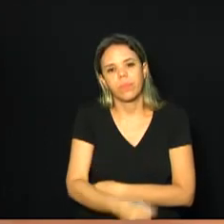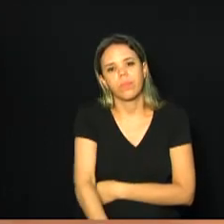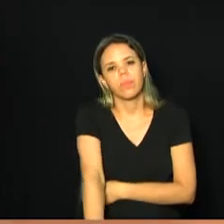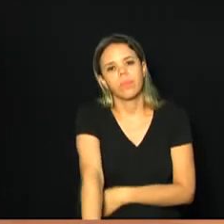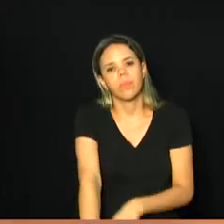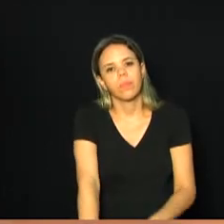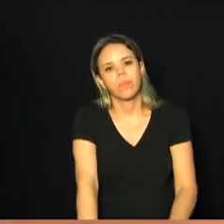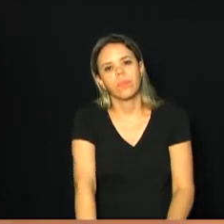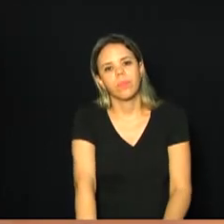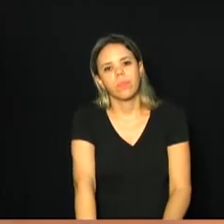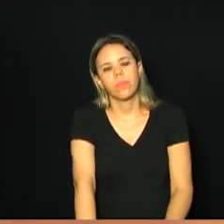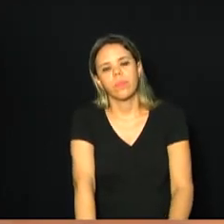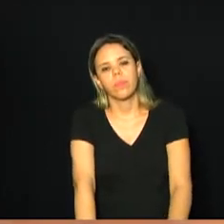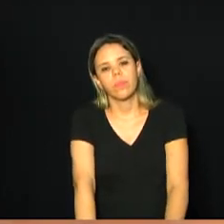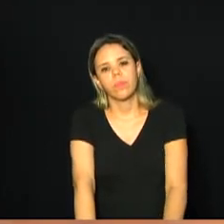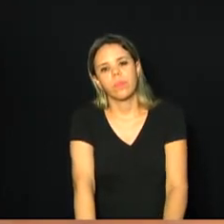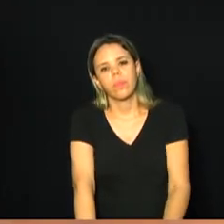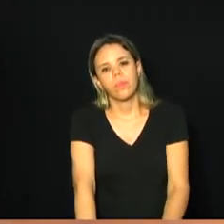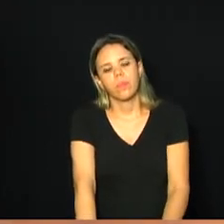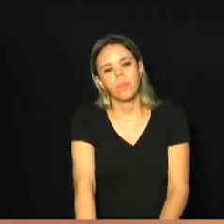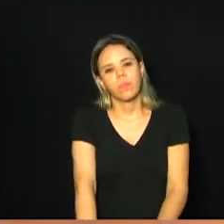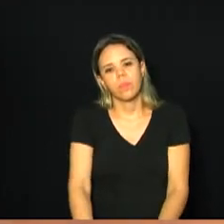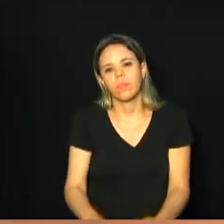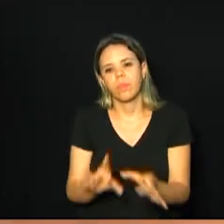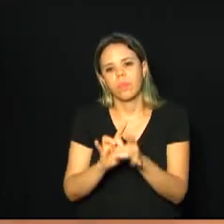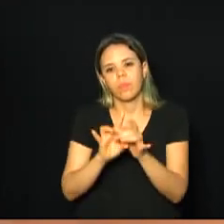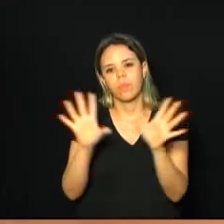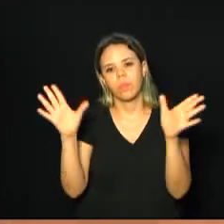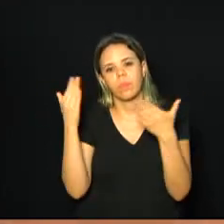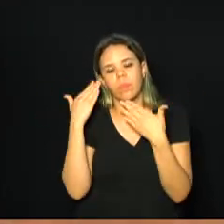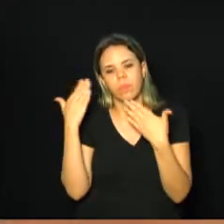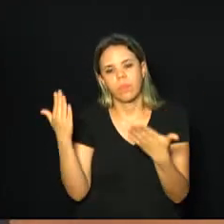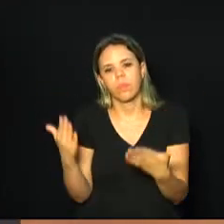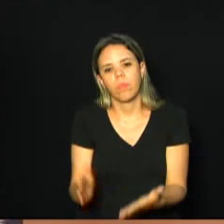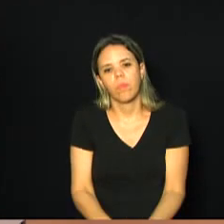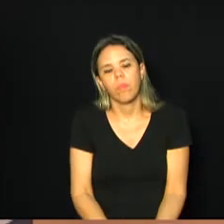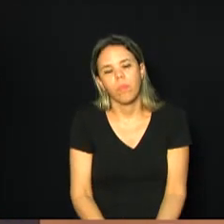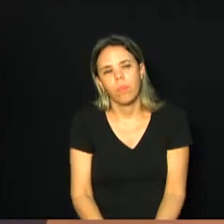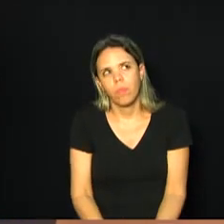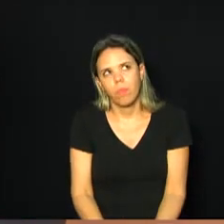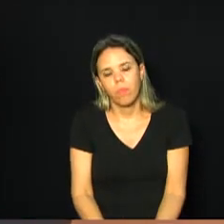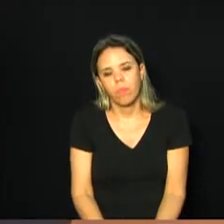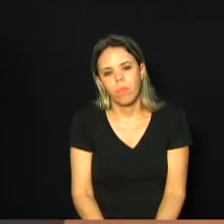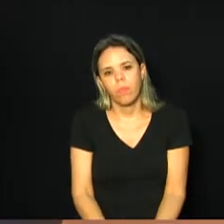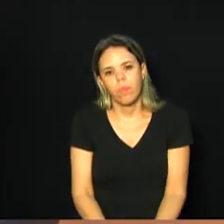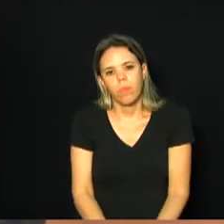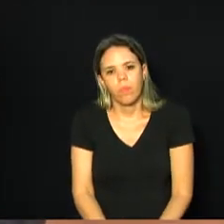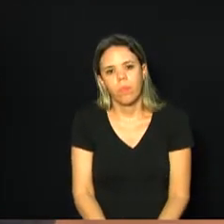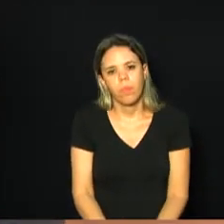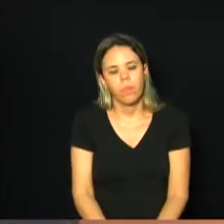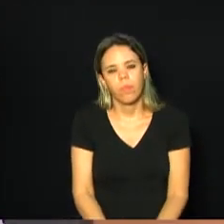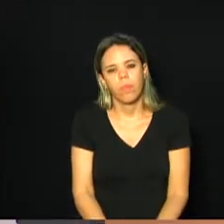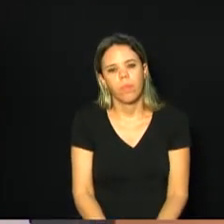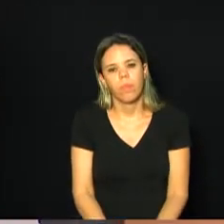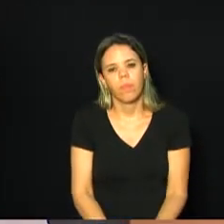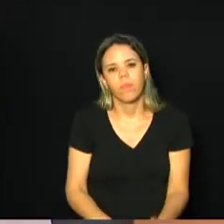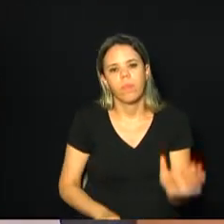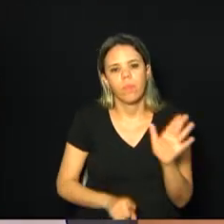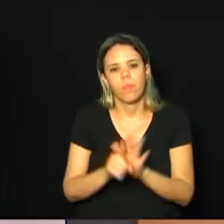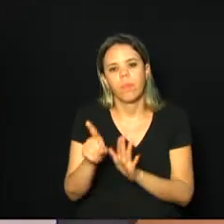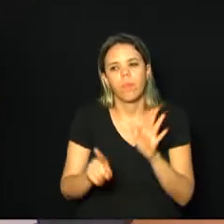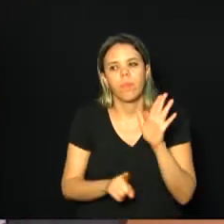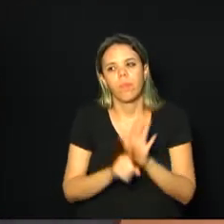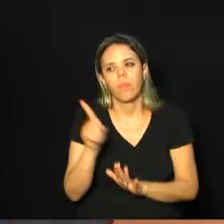me sentar ali? Pode se sentar lá, se você quiser. Fique à vontade. Agradeço. Obrigado. Fique à vontade. Eu também tenho um monte de pergunta para